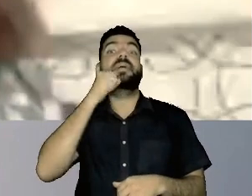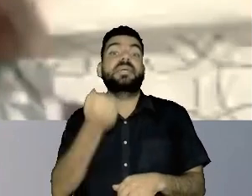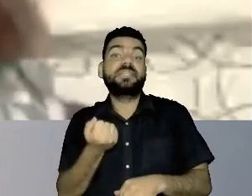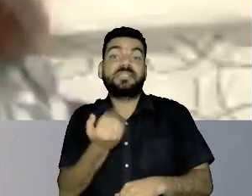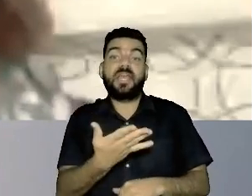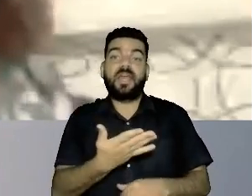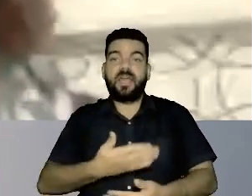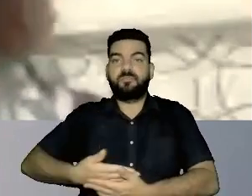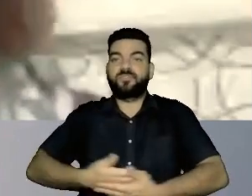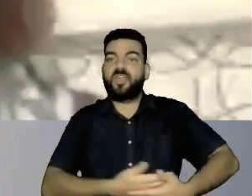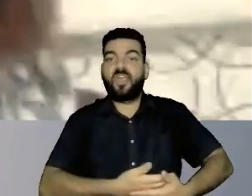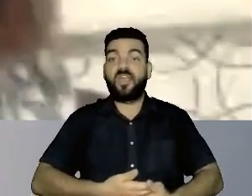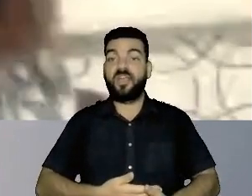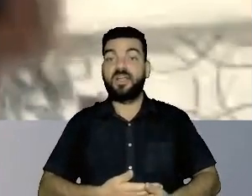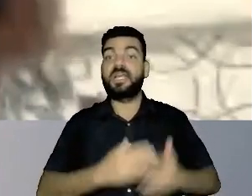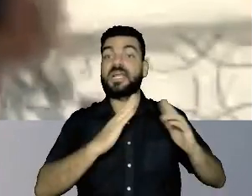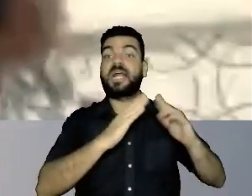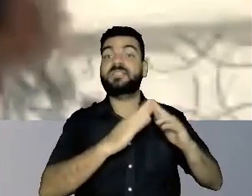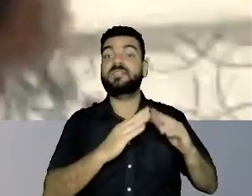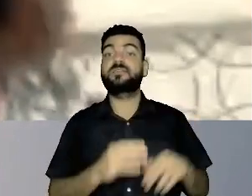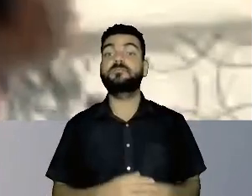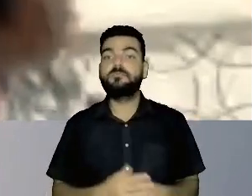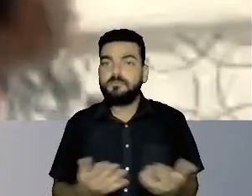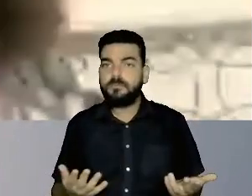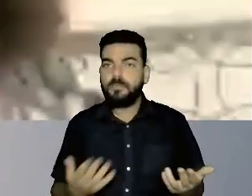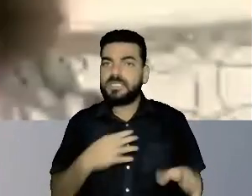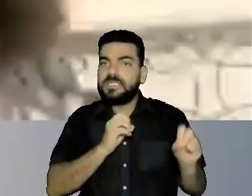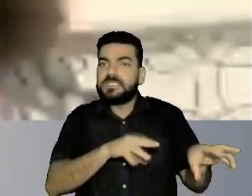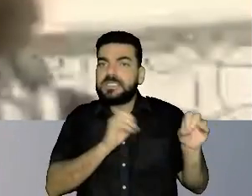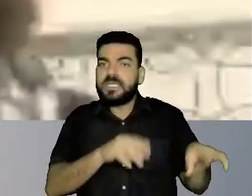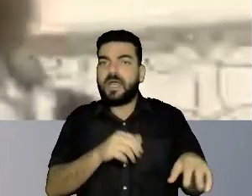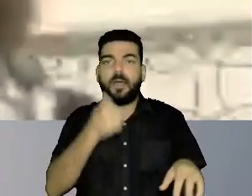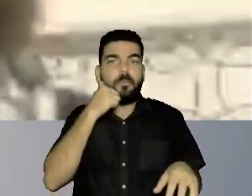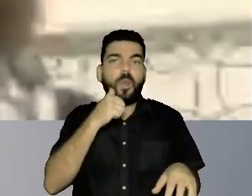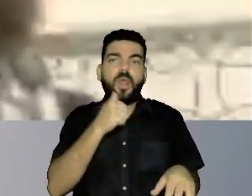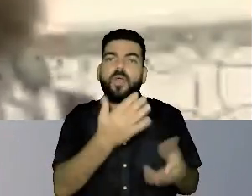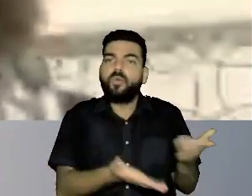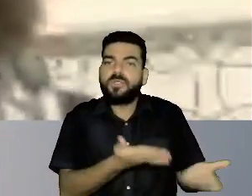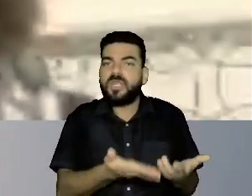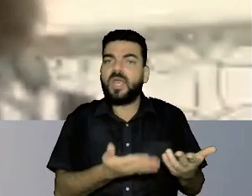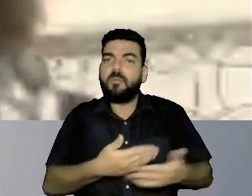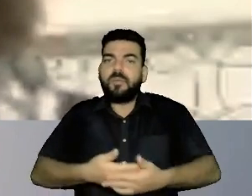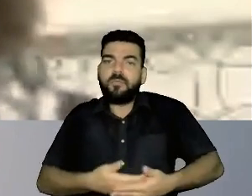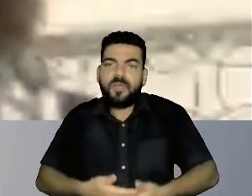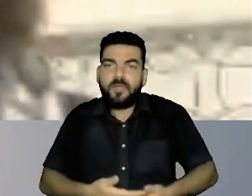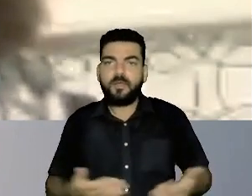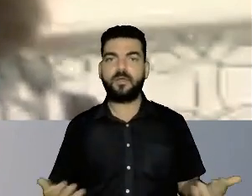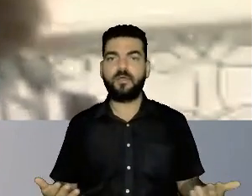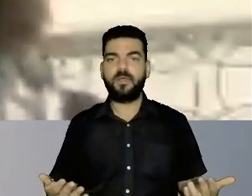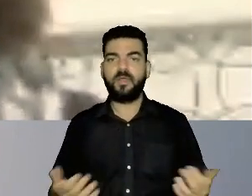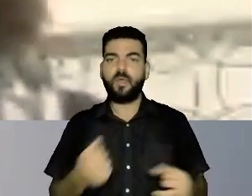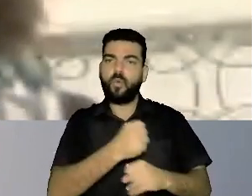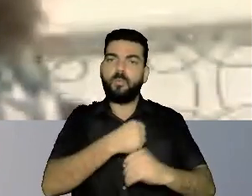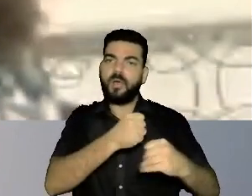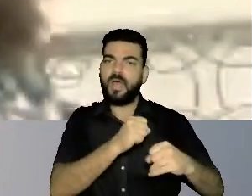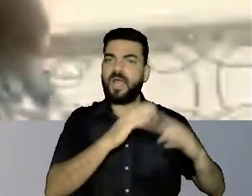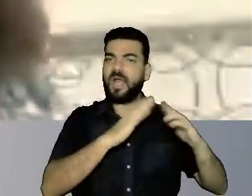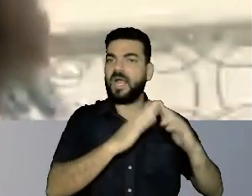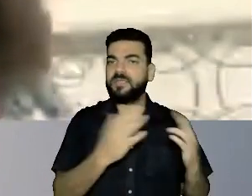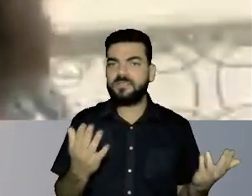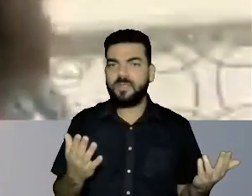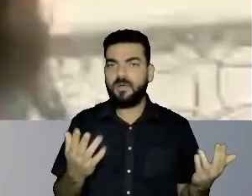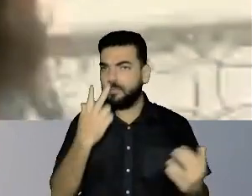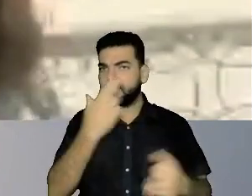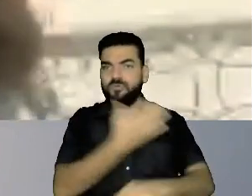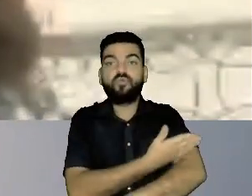Bom, aí a gente ganha uma boneca, né? E a casinha, porque a gente vai ficar no espaço privado. A gente